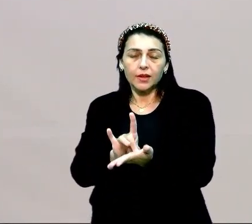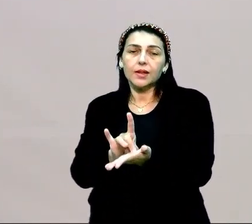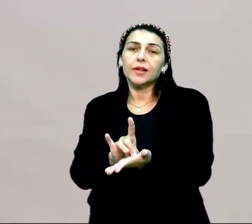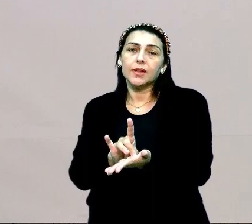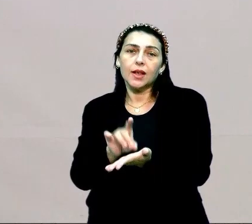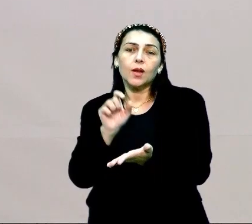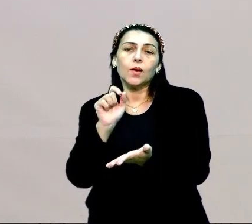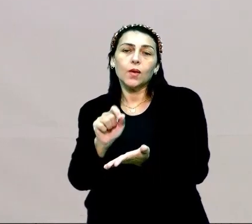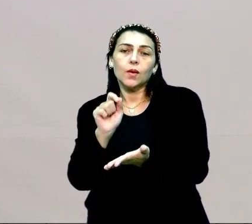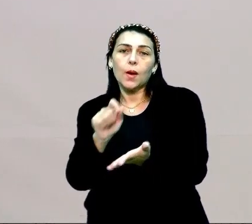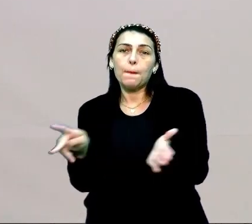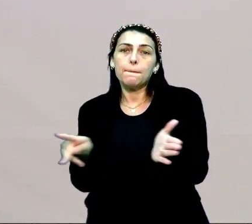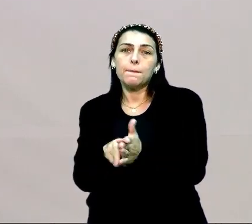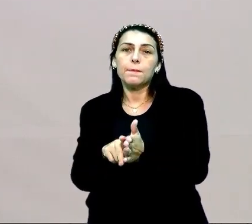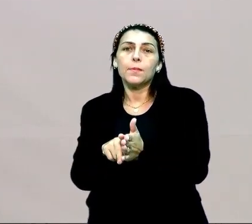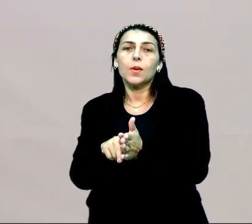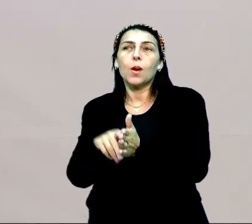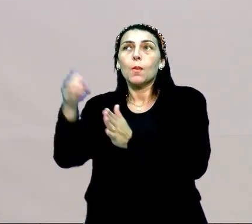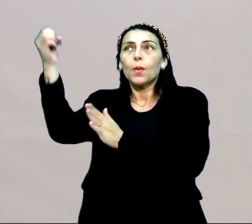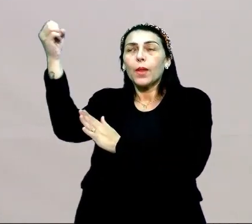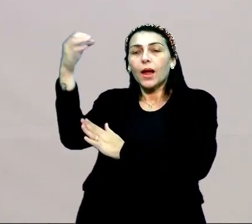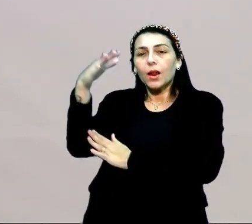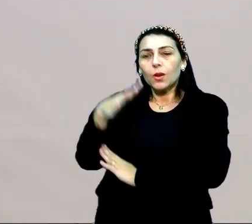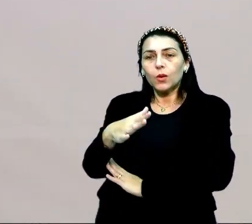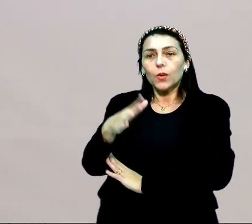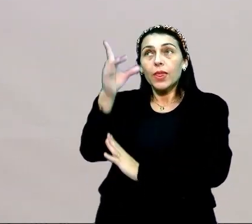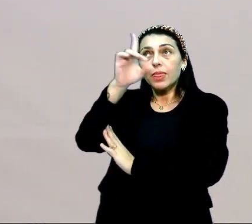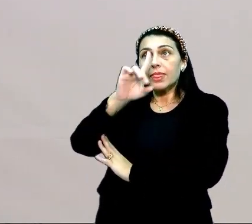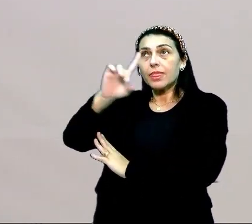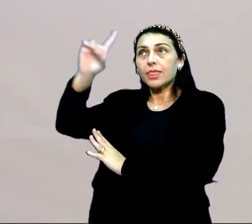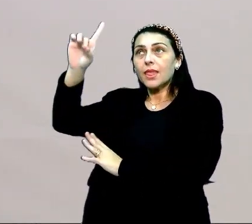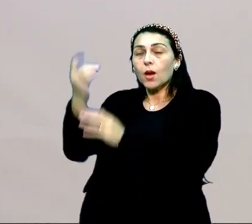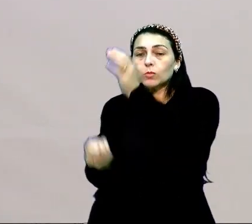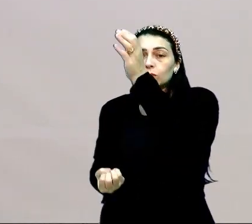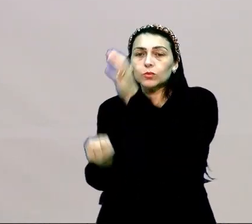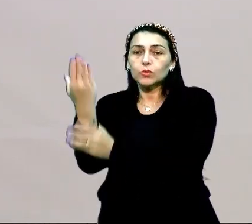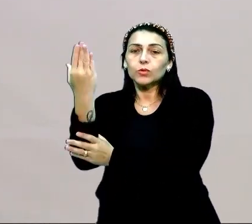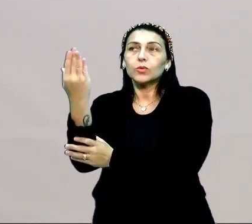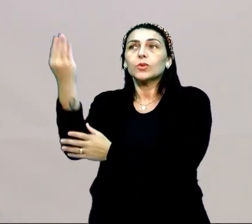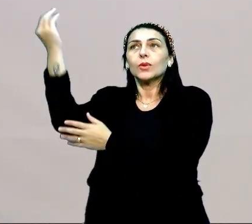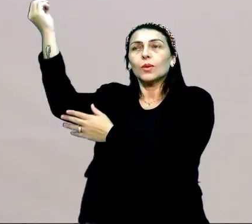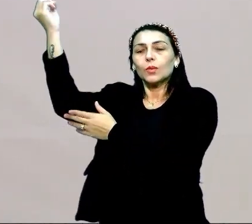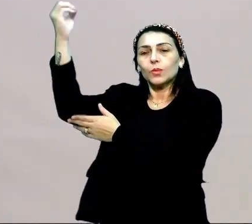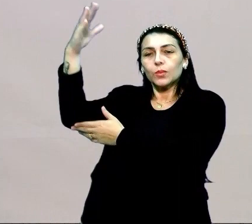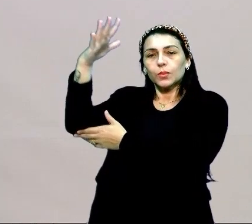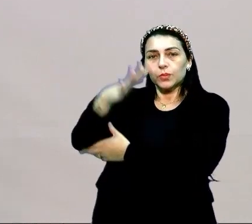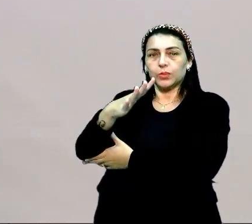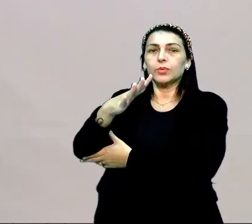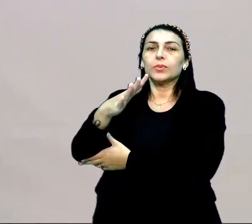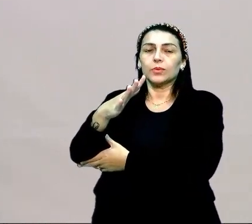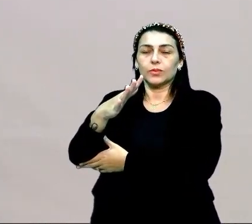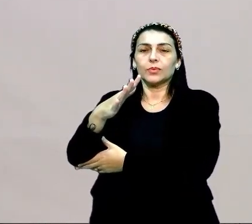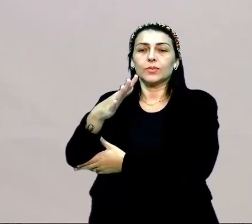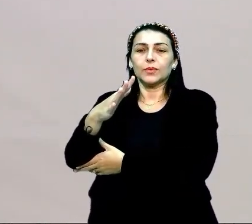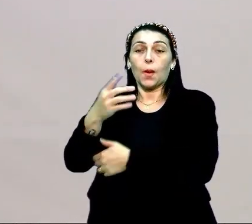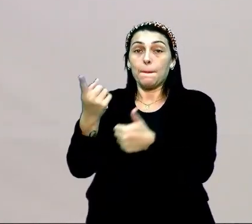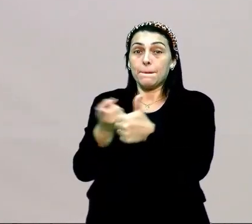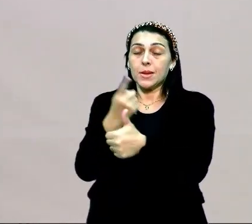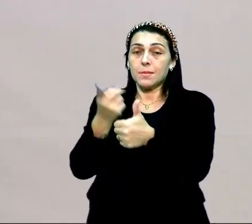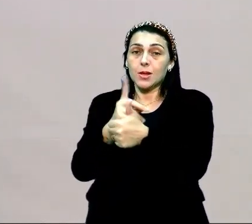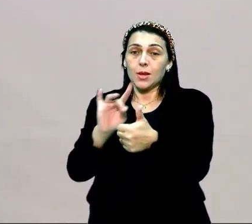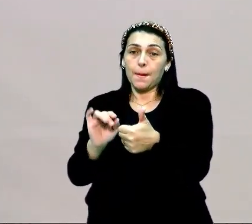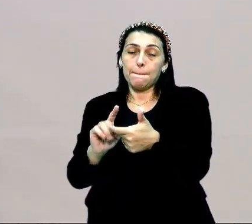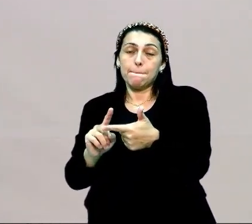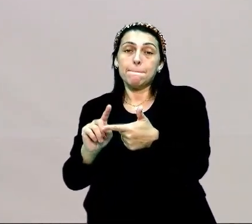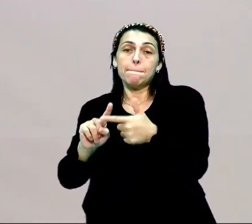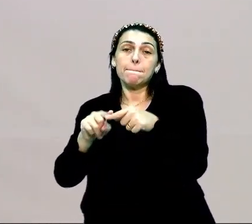ela é produto da luz. Então, no primeiro dia, Deus cria a luz, né? Engraçado é que Deus cria a luz no primeiro dia, mas